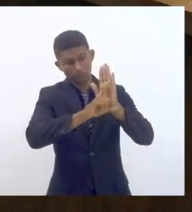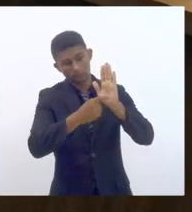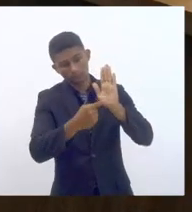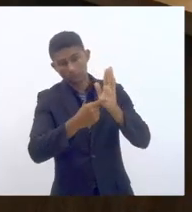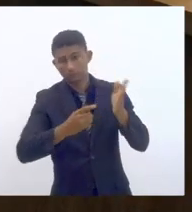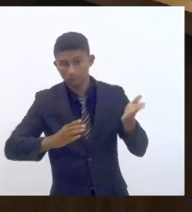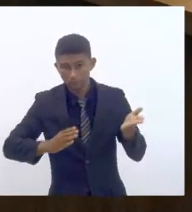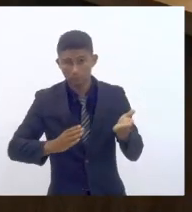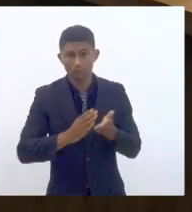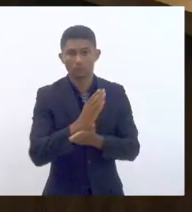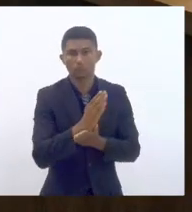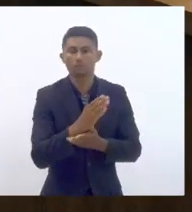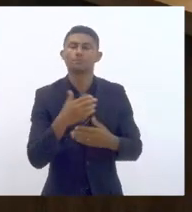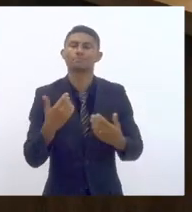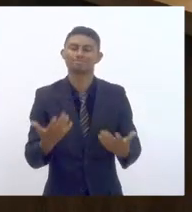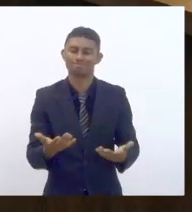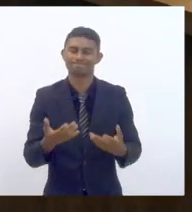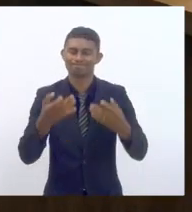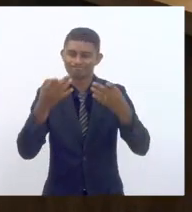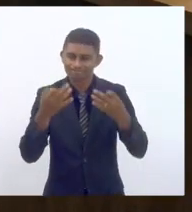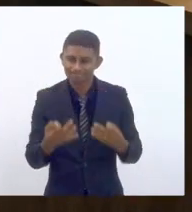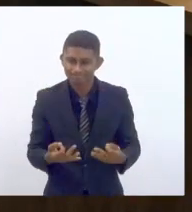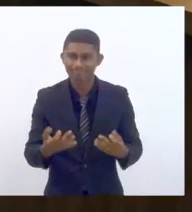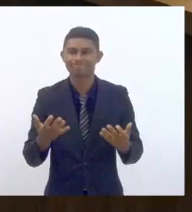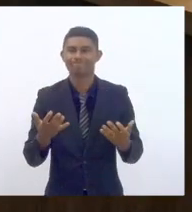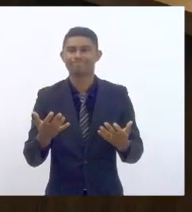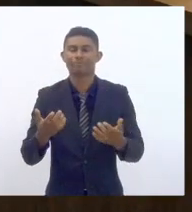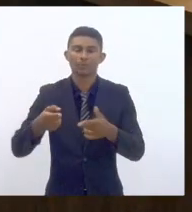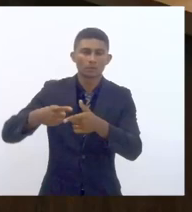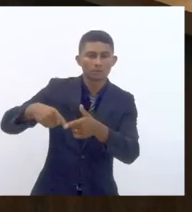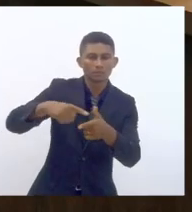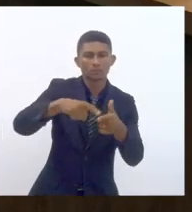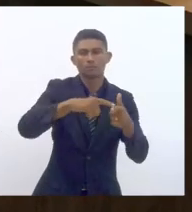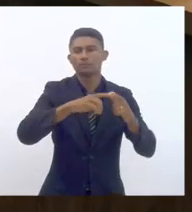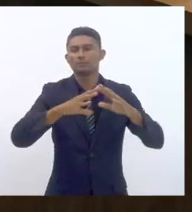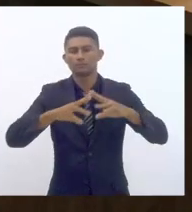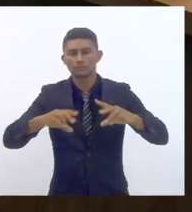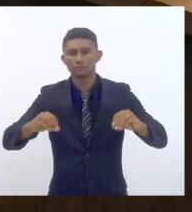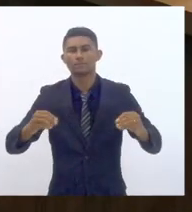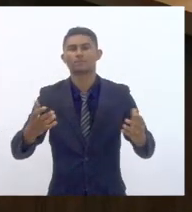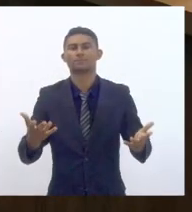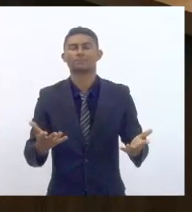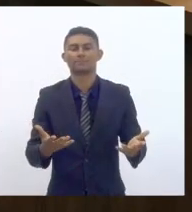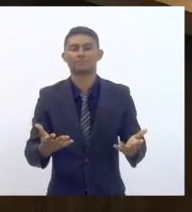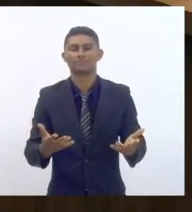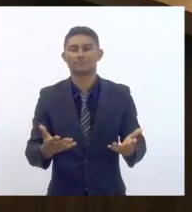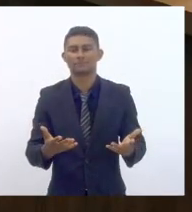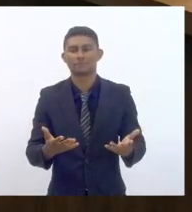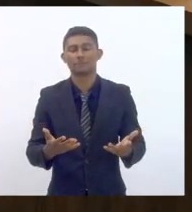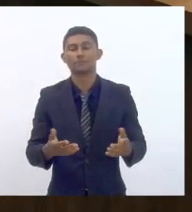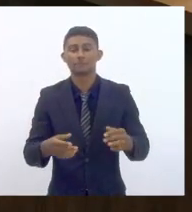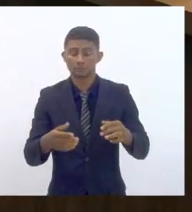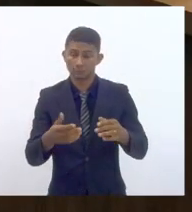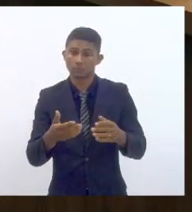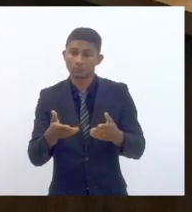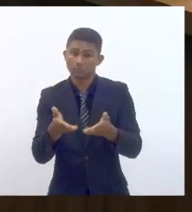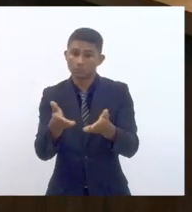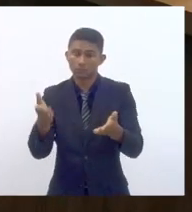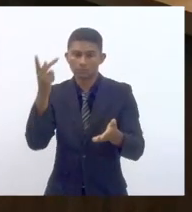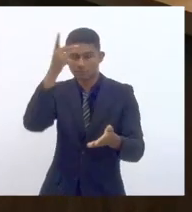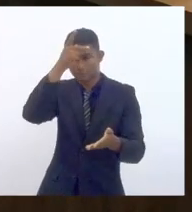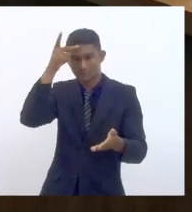projeto, nós vamos sim desburocratizar essa parte, né, do consumidor junto às